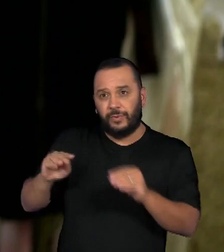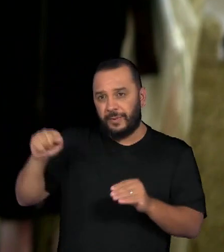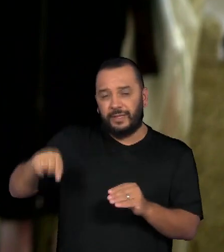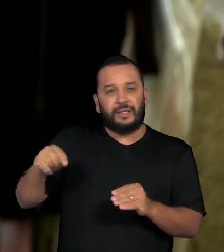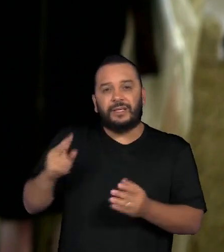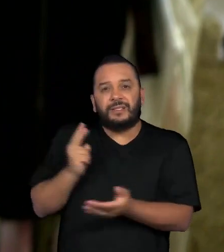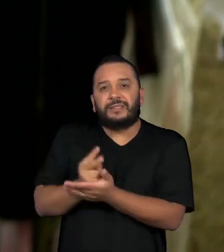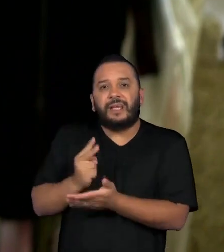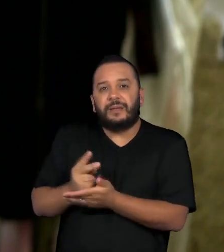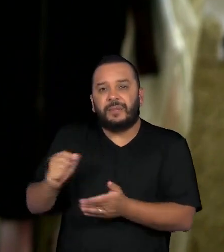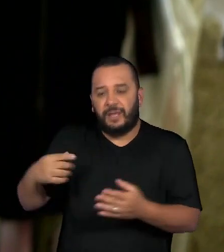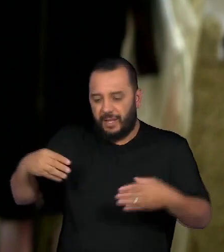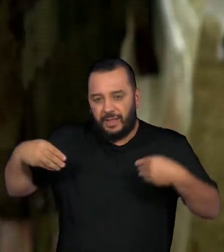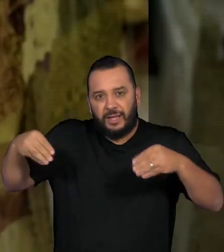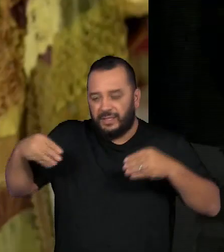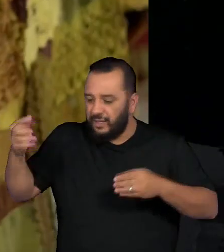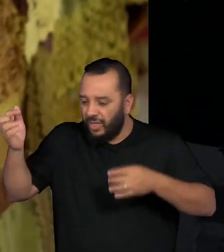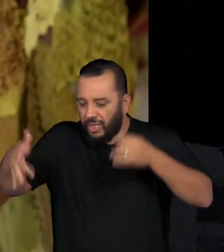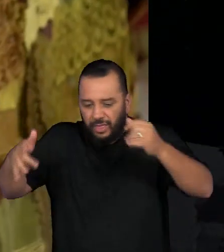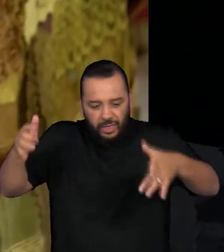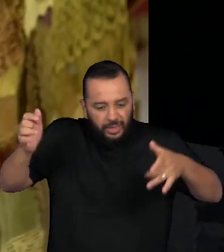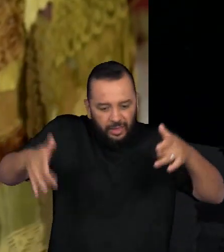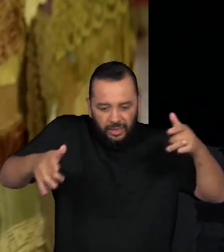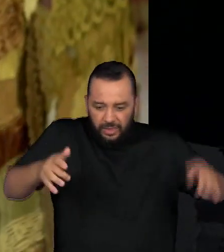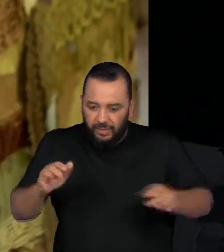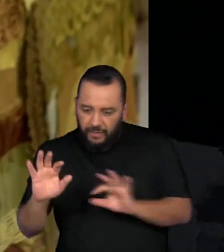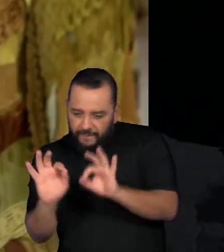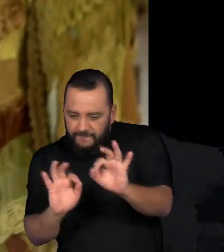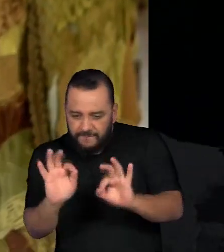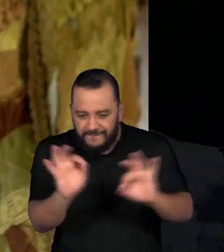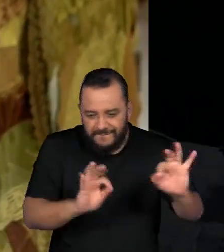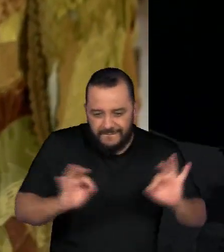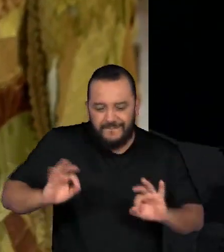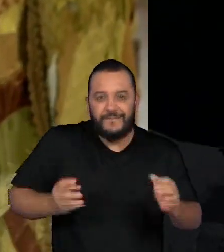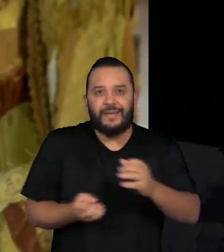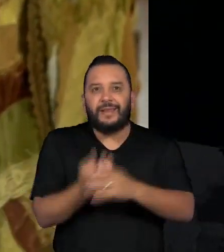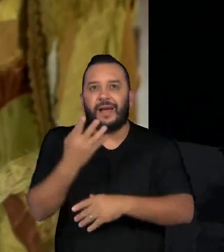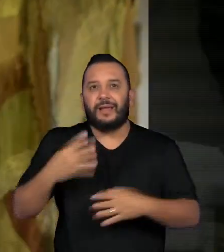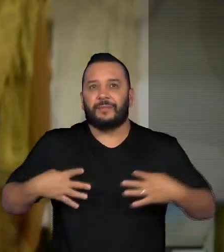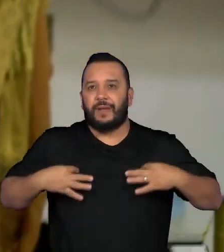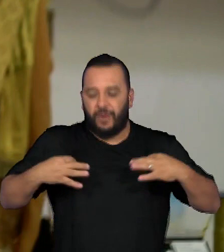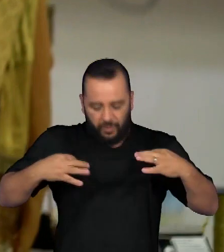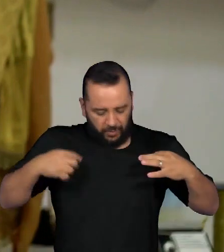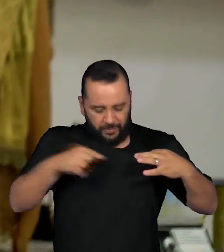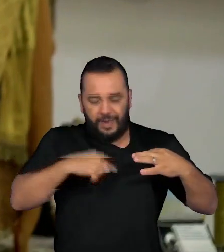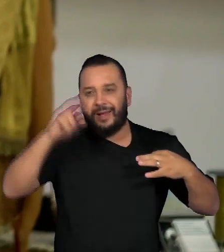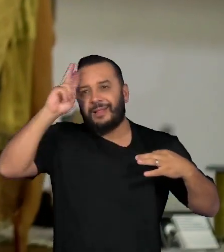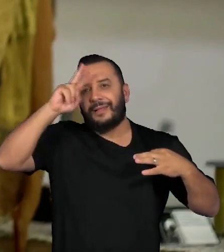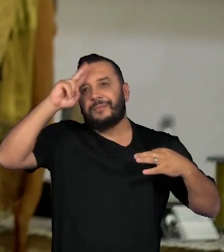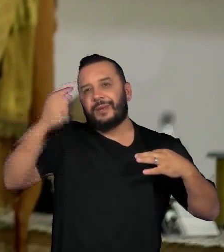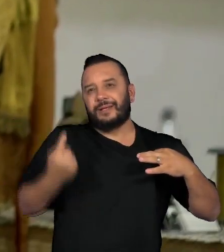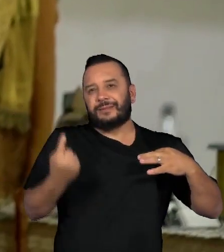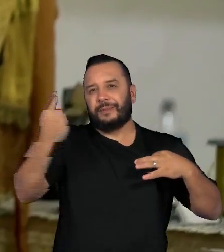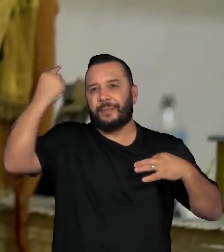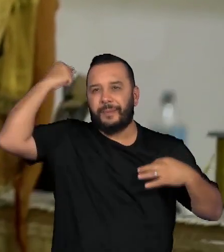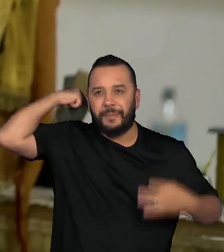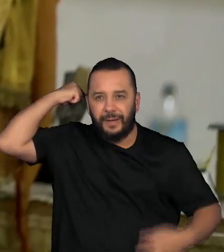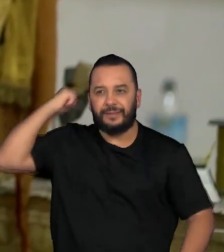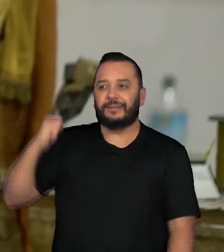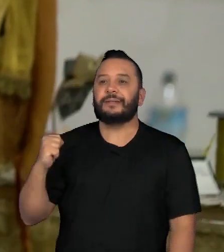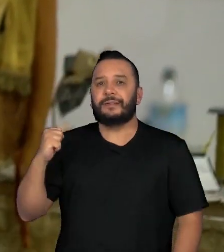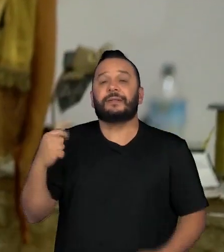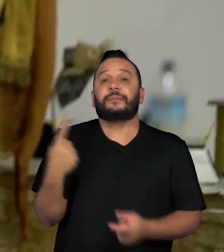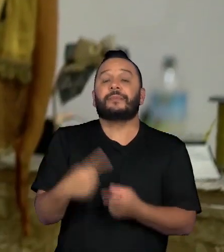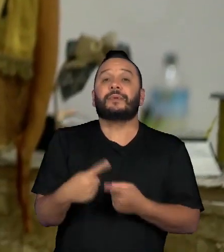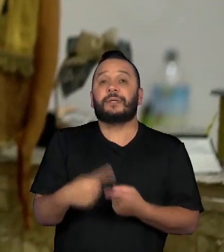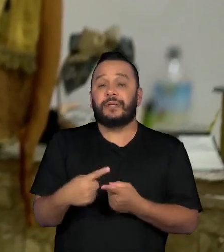resto. Eu costumo dizer assim, que a minha roupa é memória afetiva, porque qual é a pessoa que